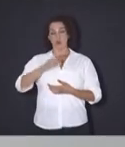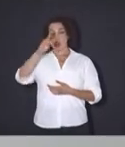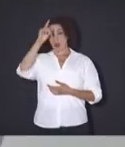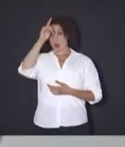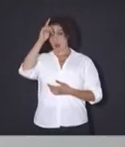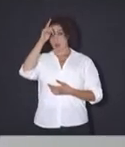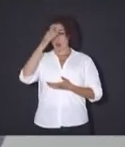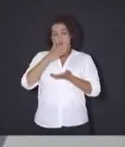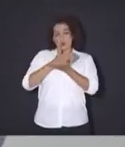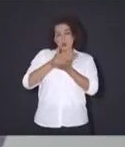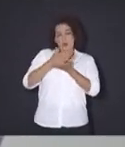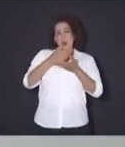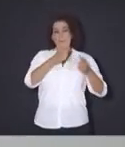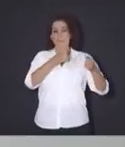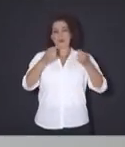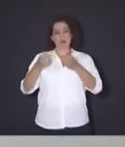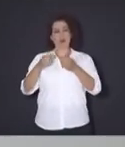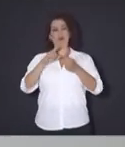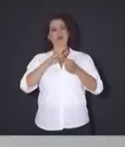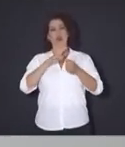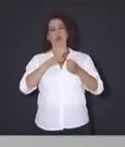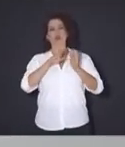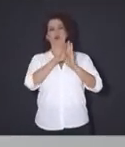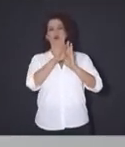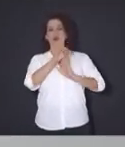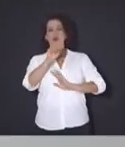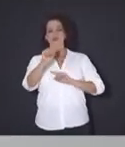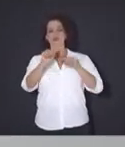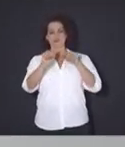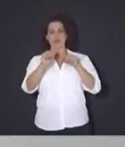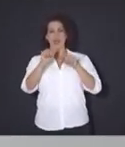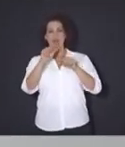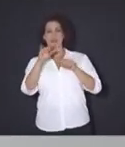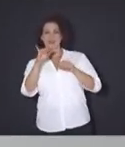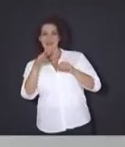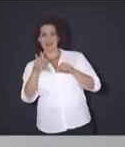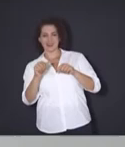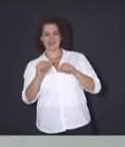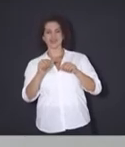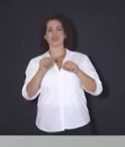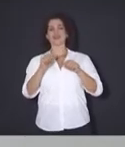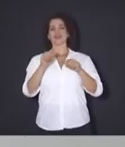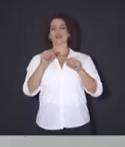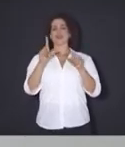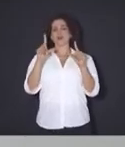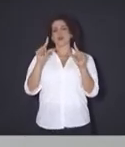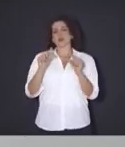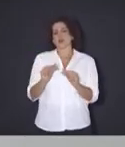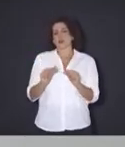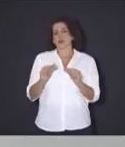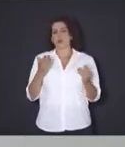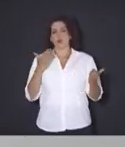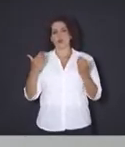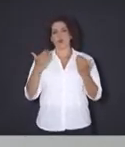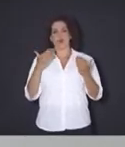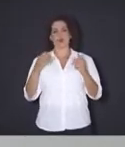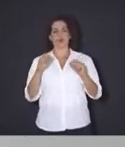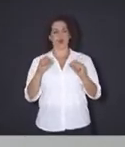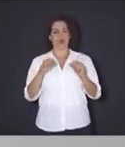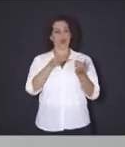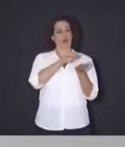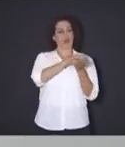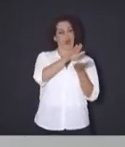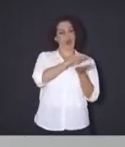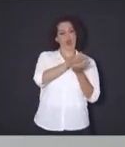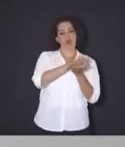você tem uma austeridade muito pequena em termos de gastos públicos versus despesas públicas e